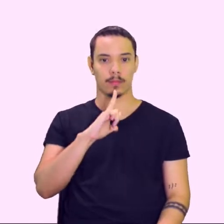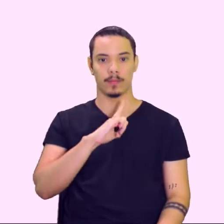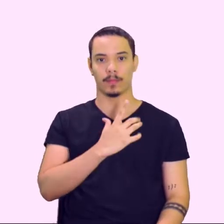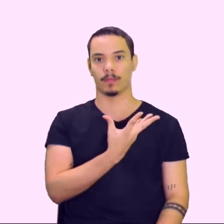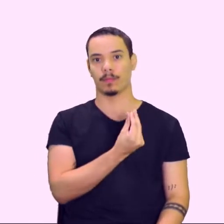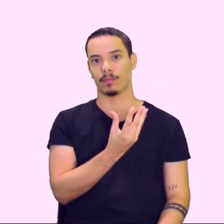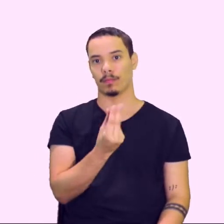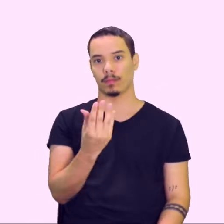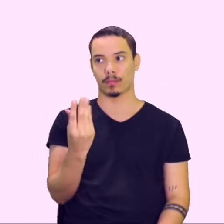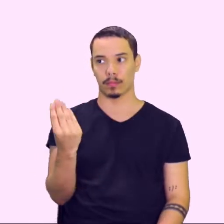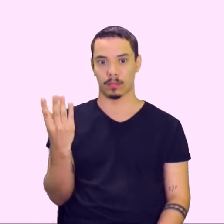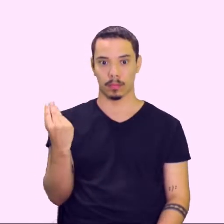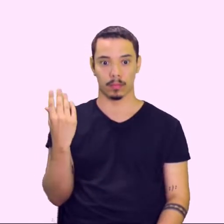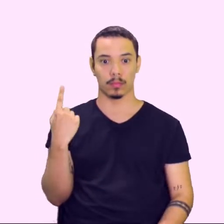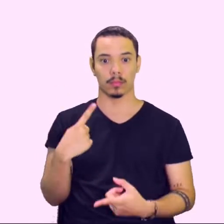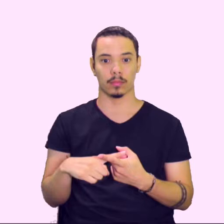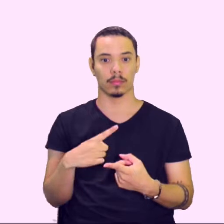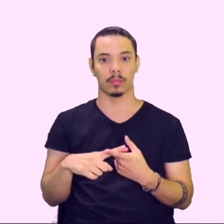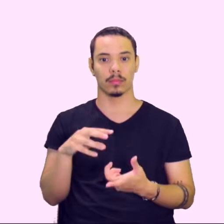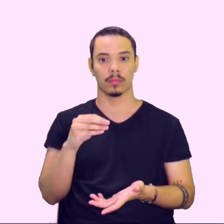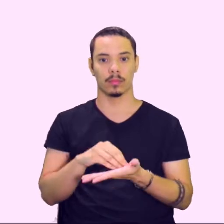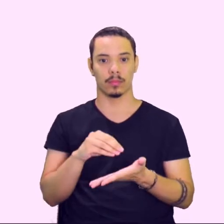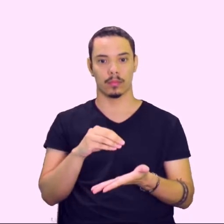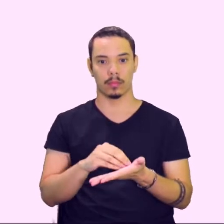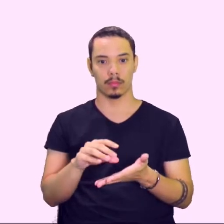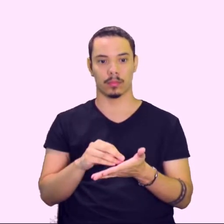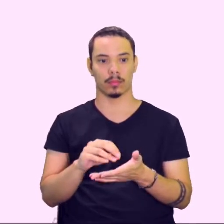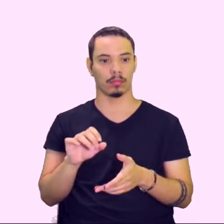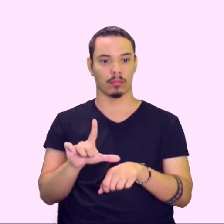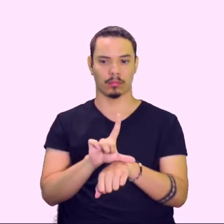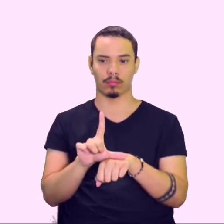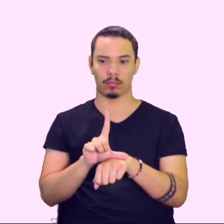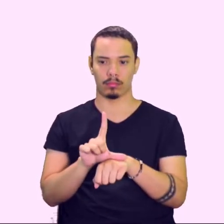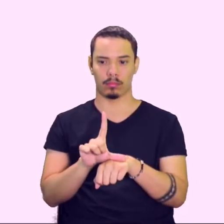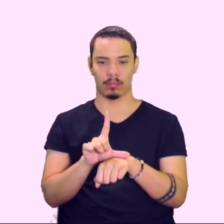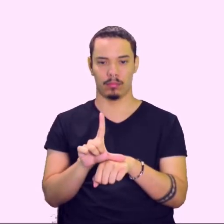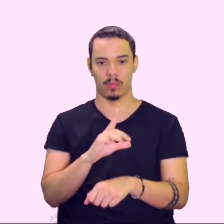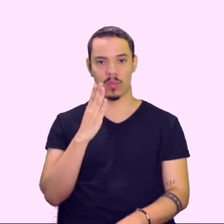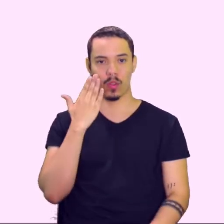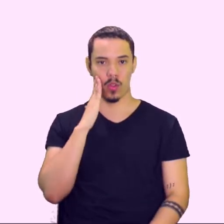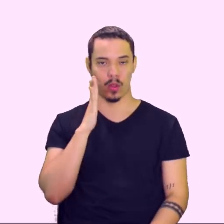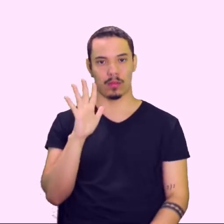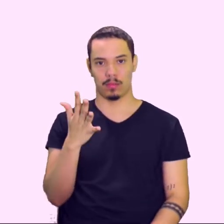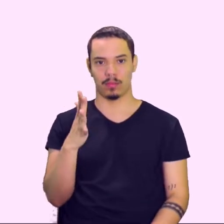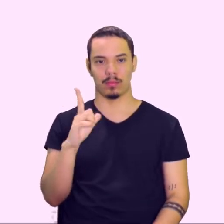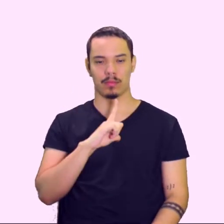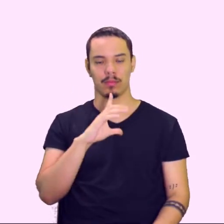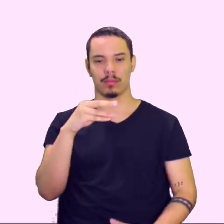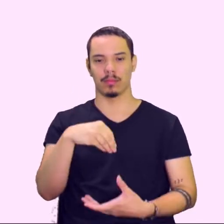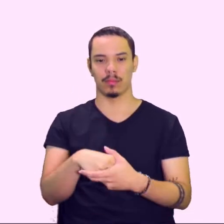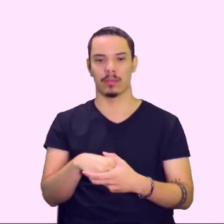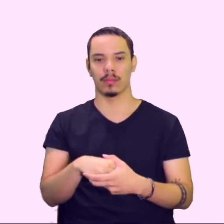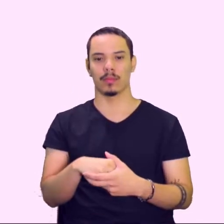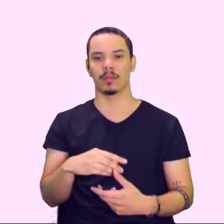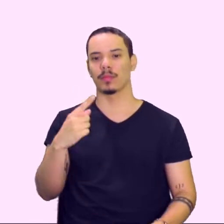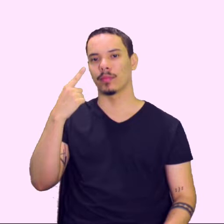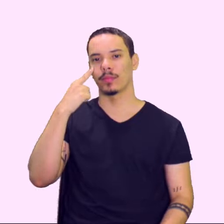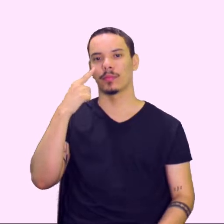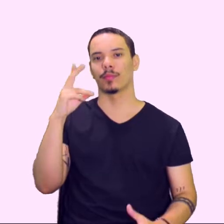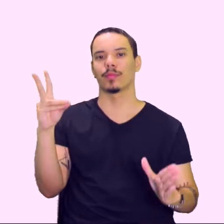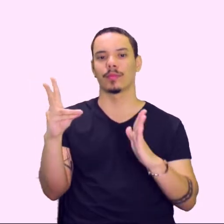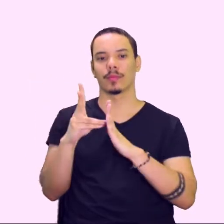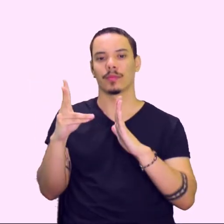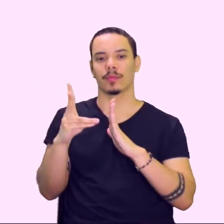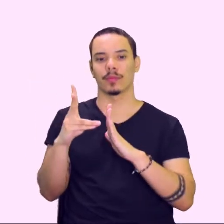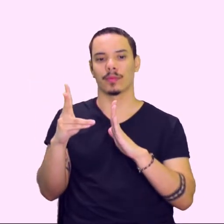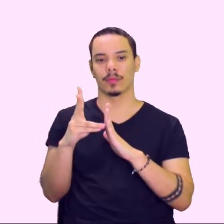ou seja, o desmatamento no estado de Rondônia. Essa é a ocupação humana. Olha as terras indígenas, né?